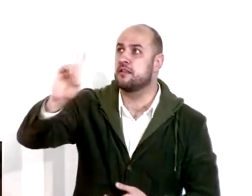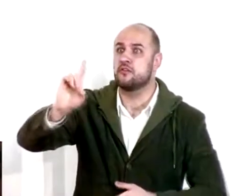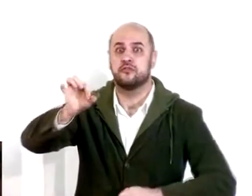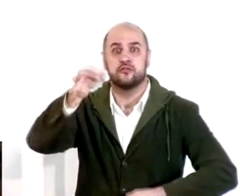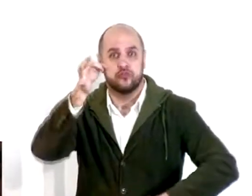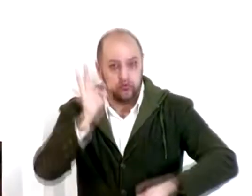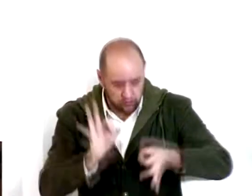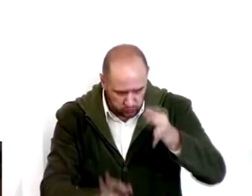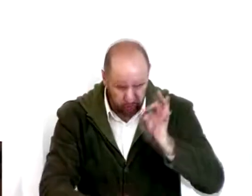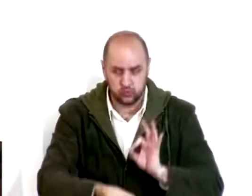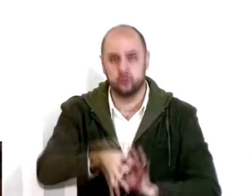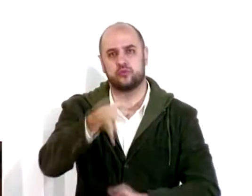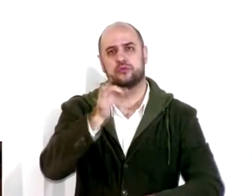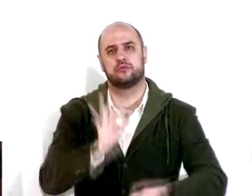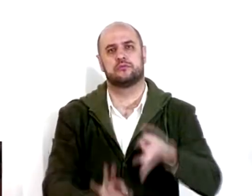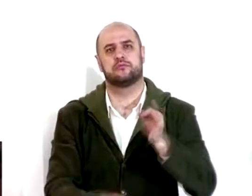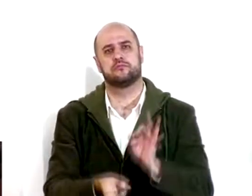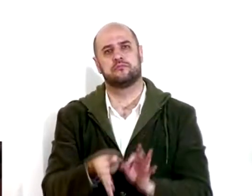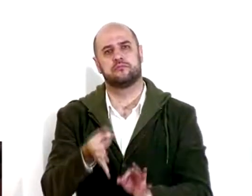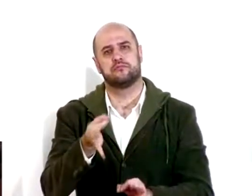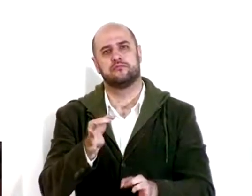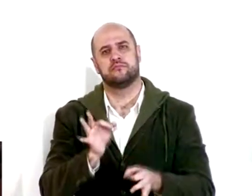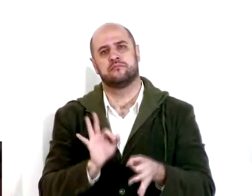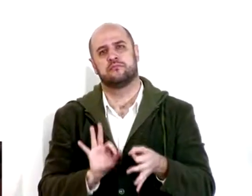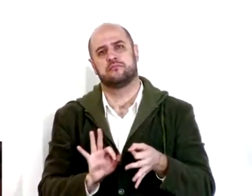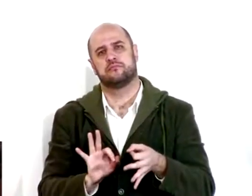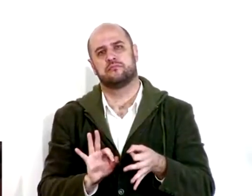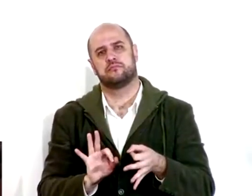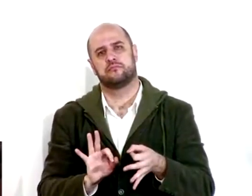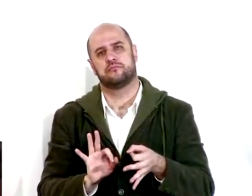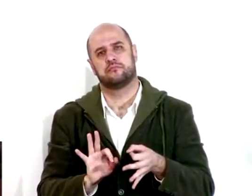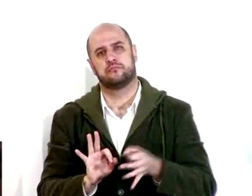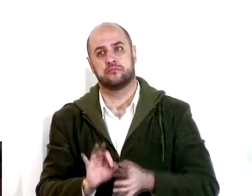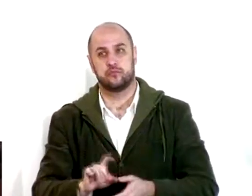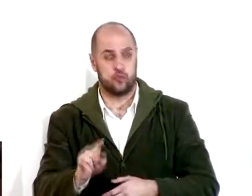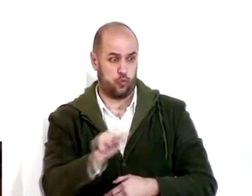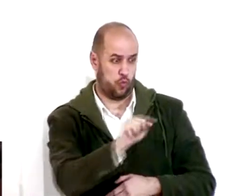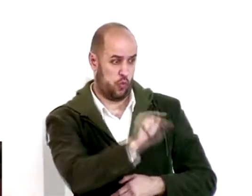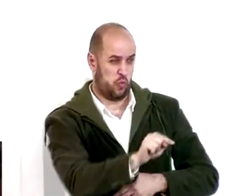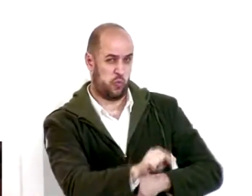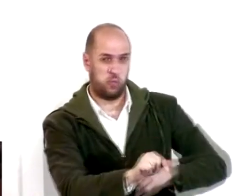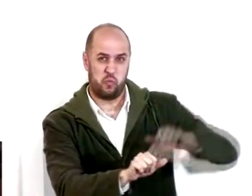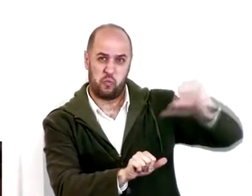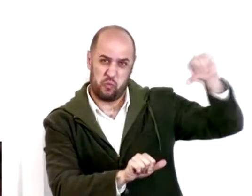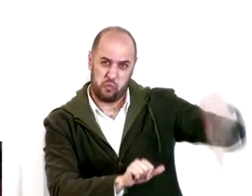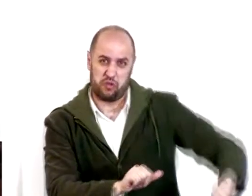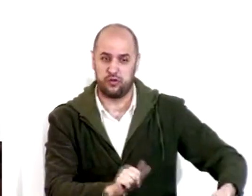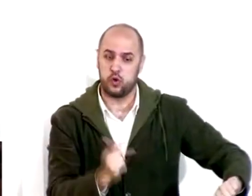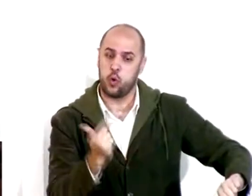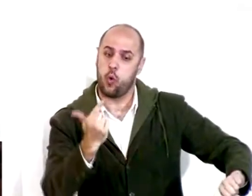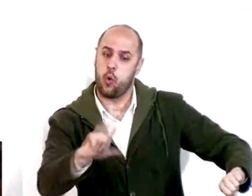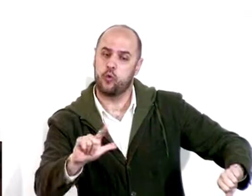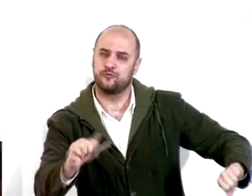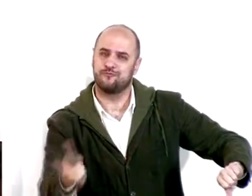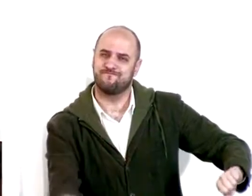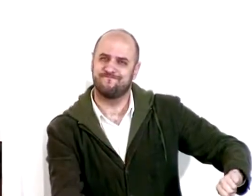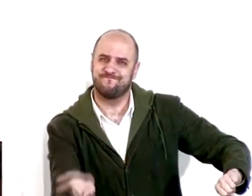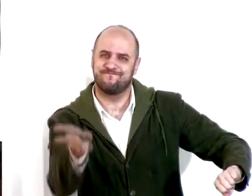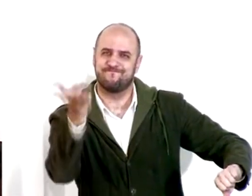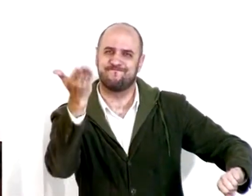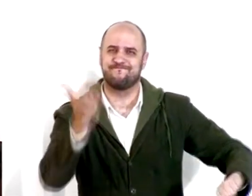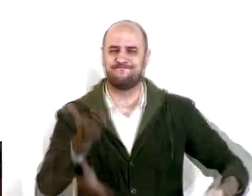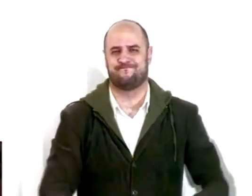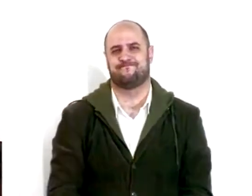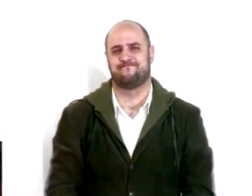juiz, a um abate e a outro exalta. Salmo